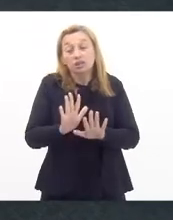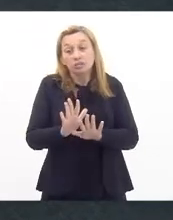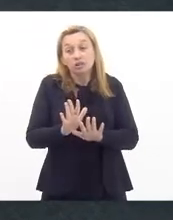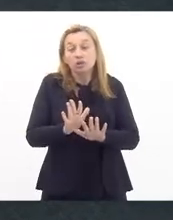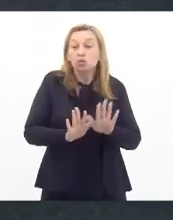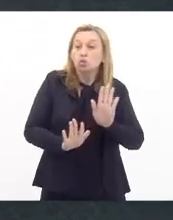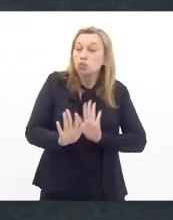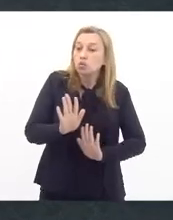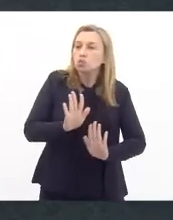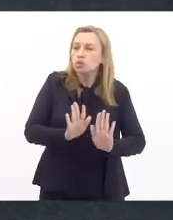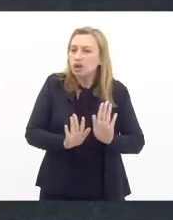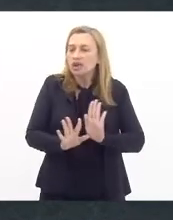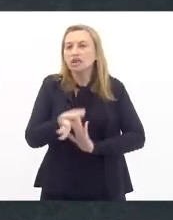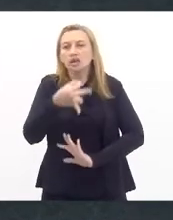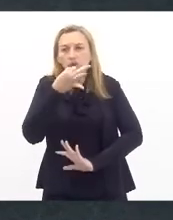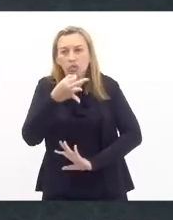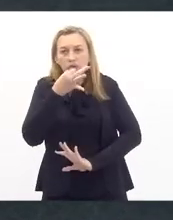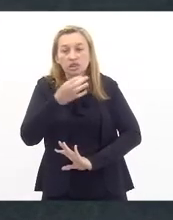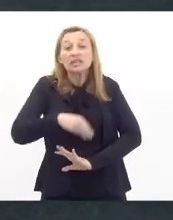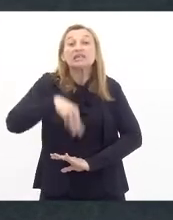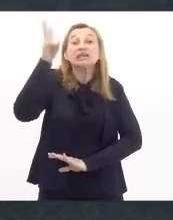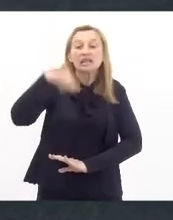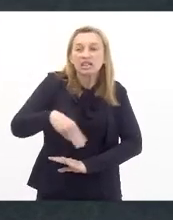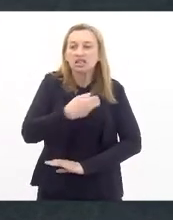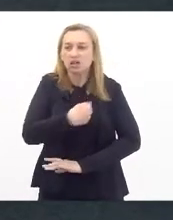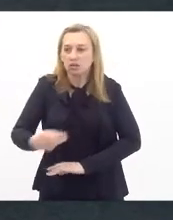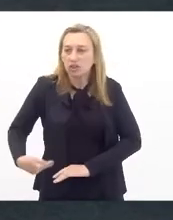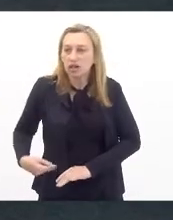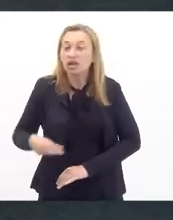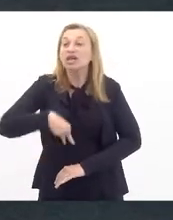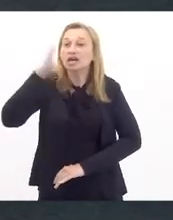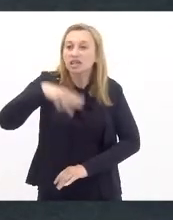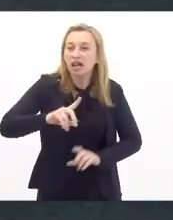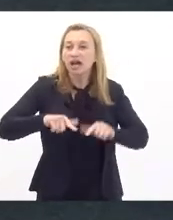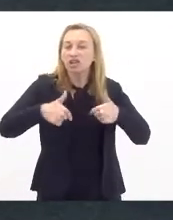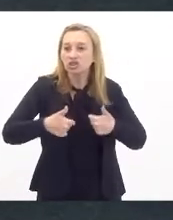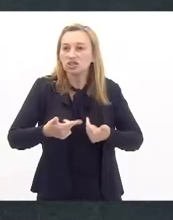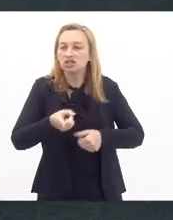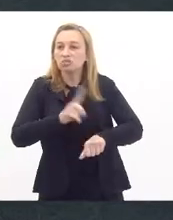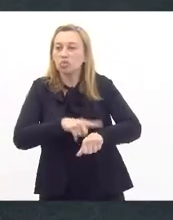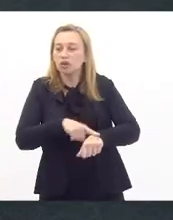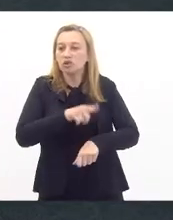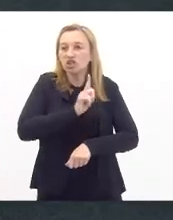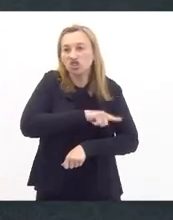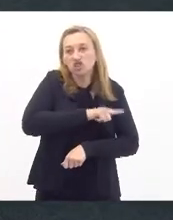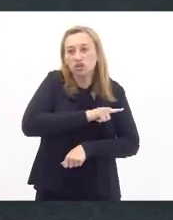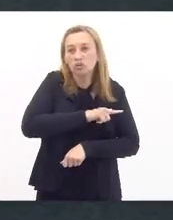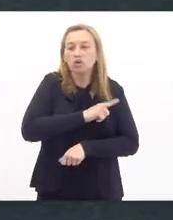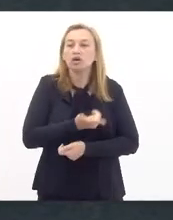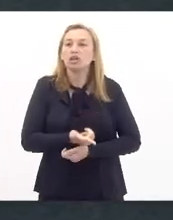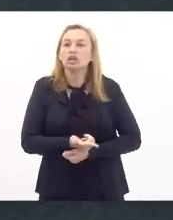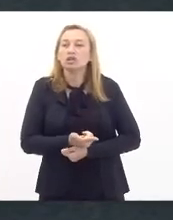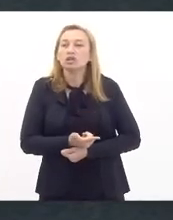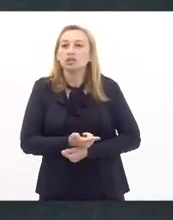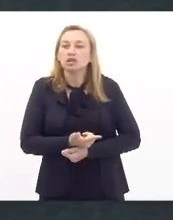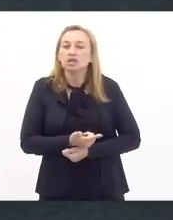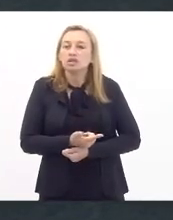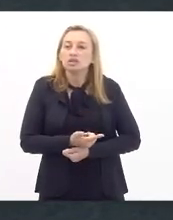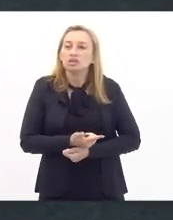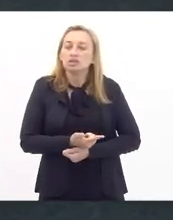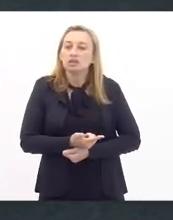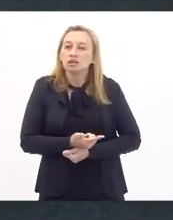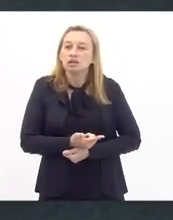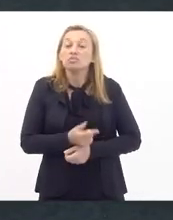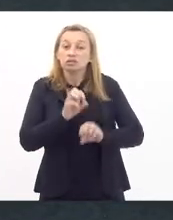ponderar os argumentos de quem está governando de quem tá exercendo nesse momento a gestão da pasta